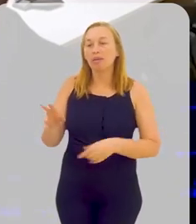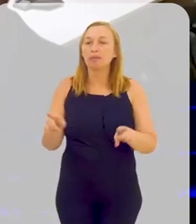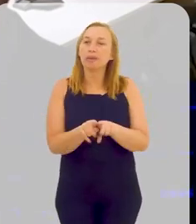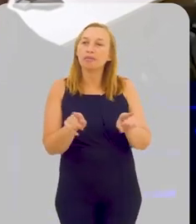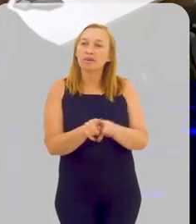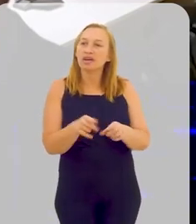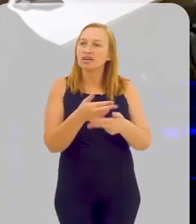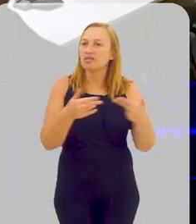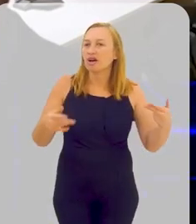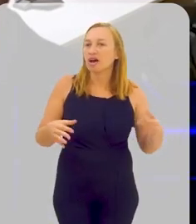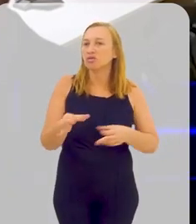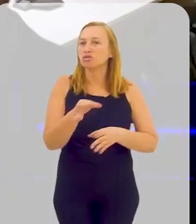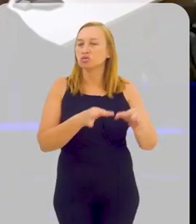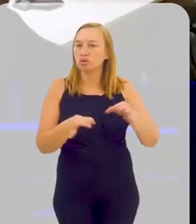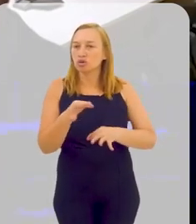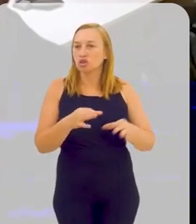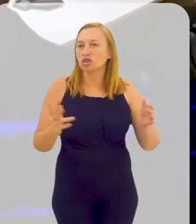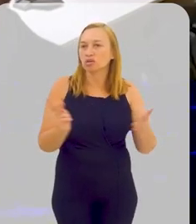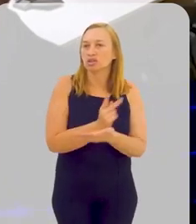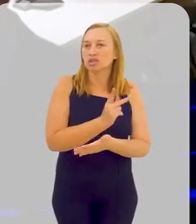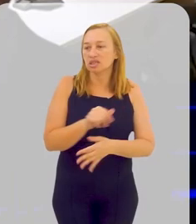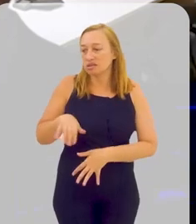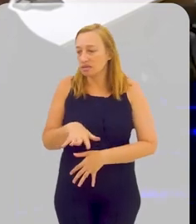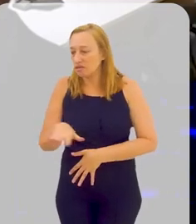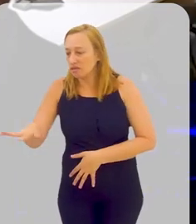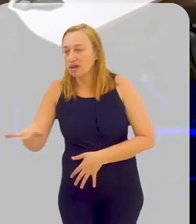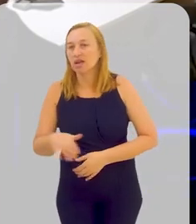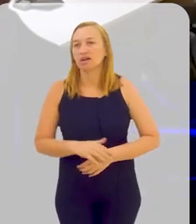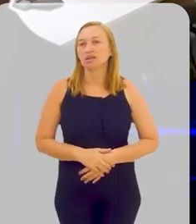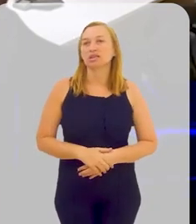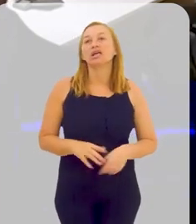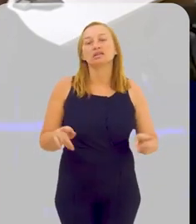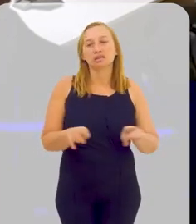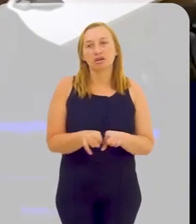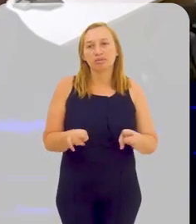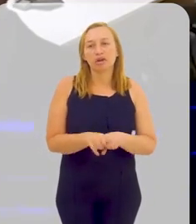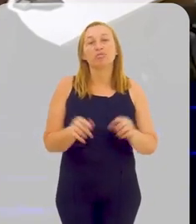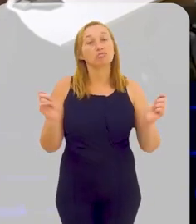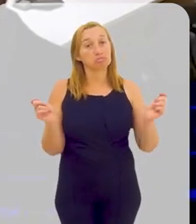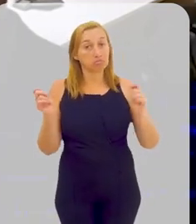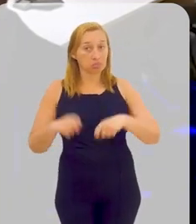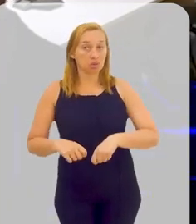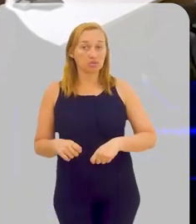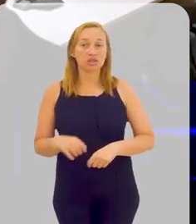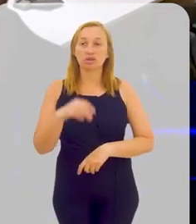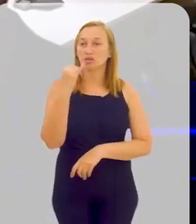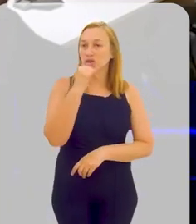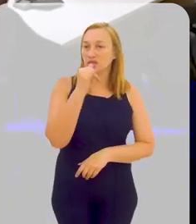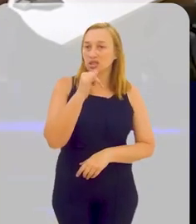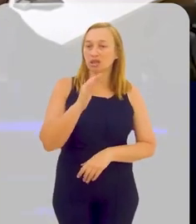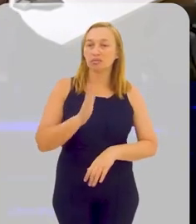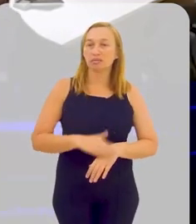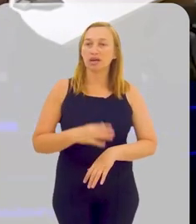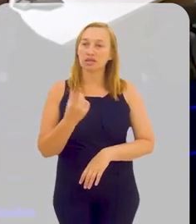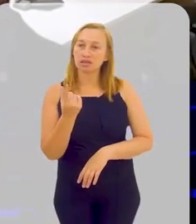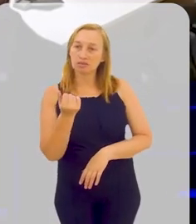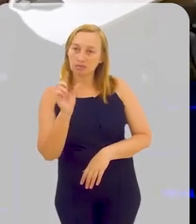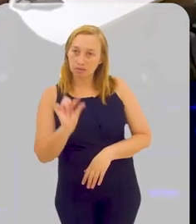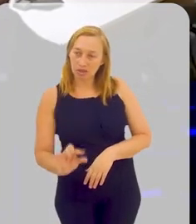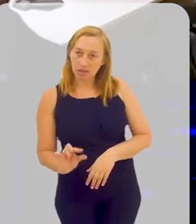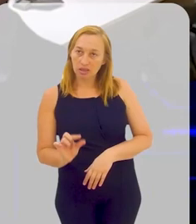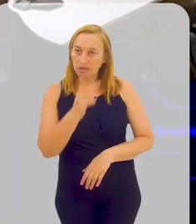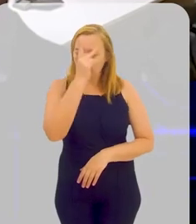fotovoltaica também muitos projetos acontecendo em comunidades também gerando a possibilidade de uma energia mais